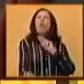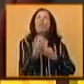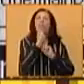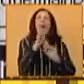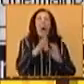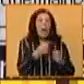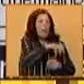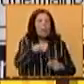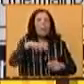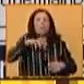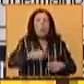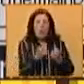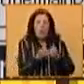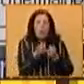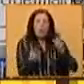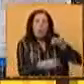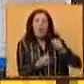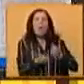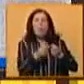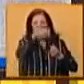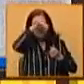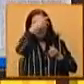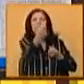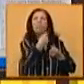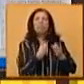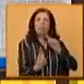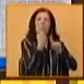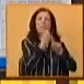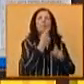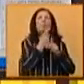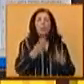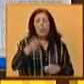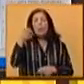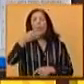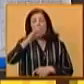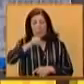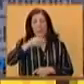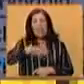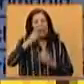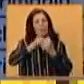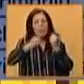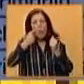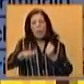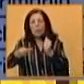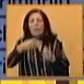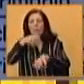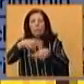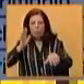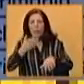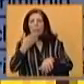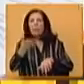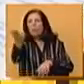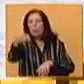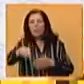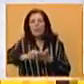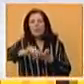pequenas poupanças dos portugueses. Os populares querem que o diploma do Governo seja apreciado no Parlamento, para onde já pediram a presença do